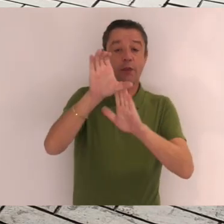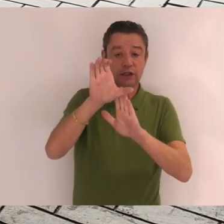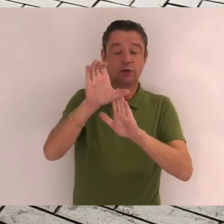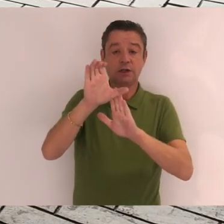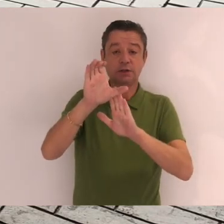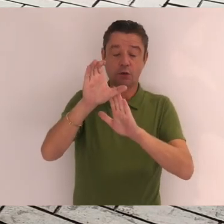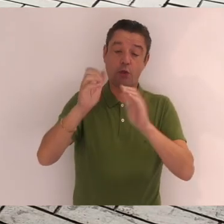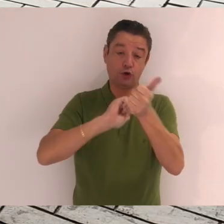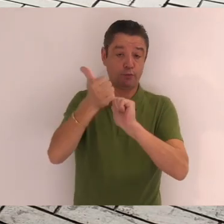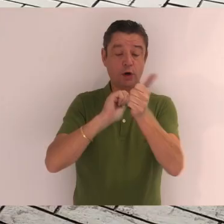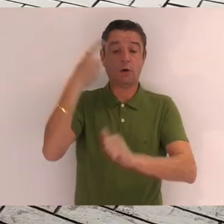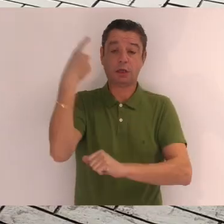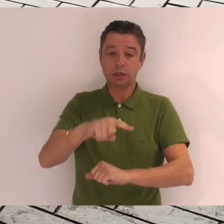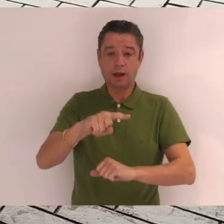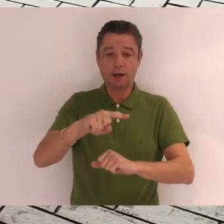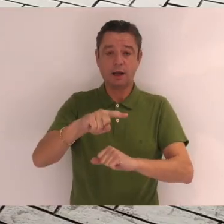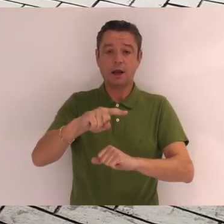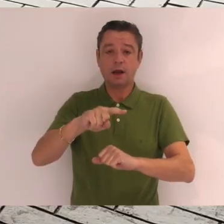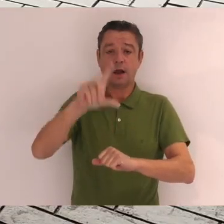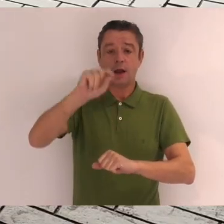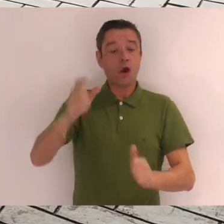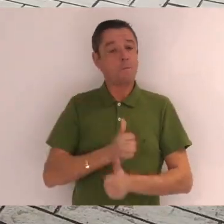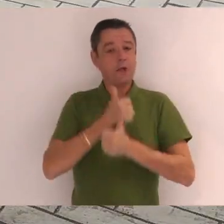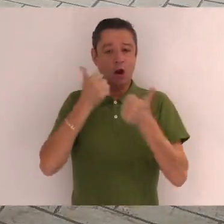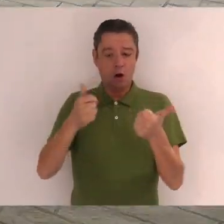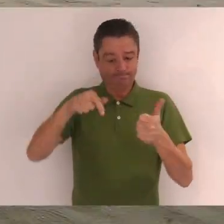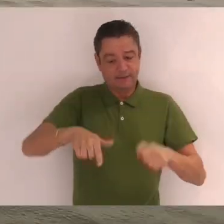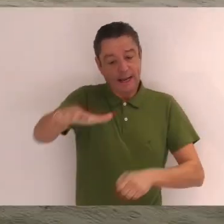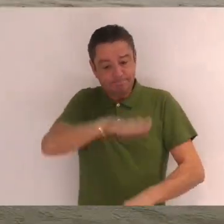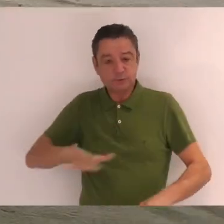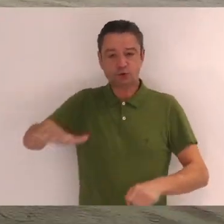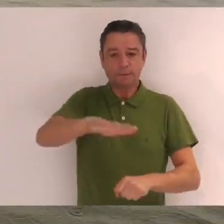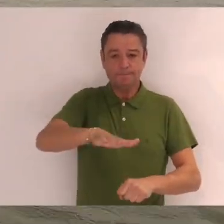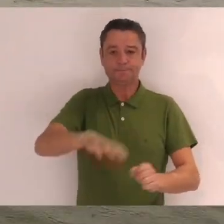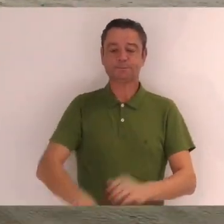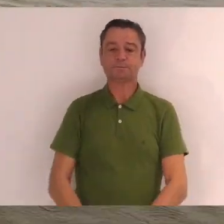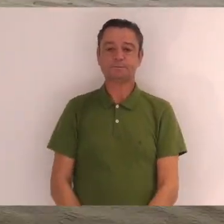modalidade tem e os pontos empresto melhor da vida é